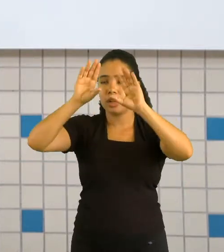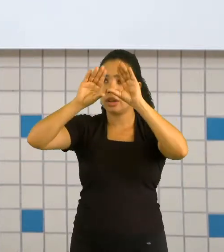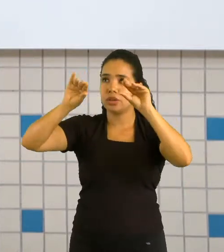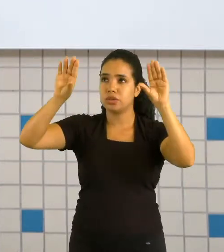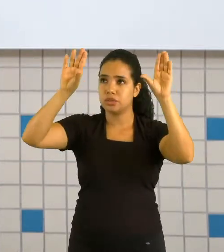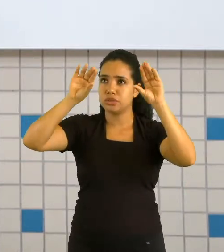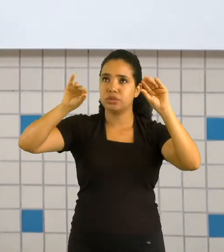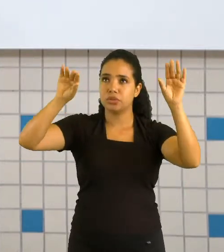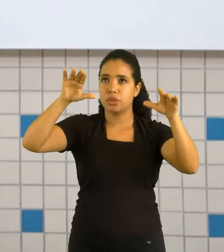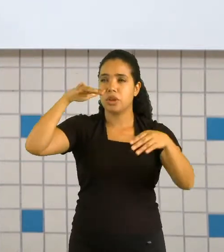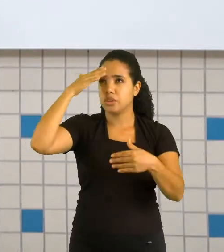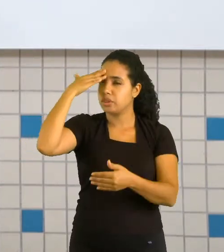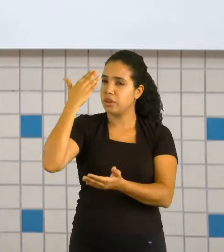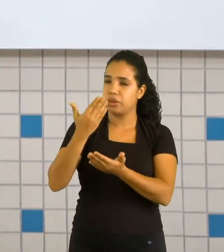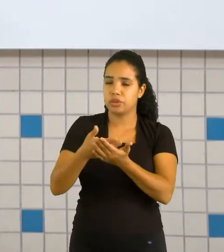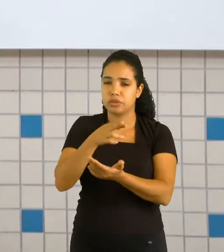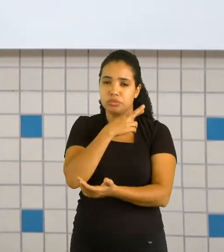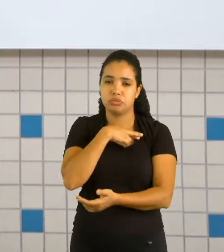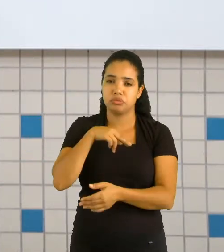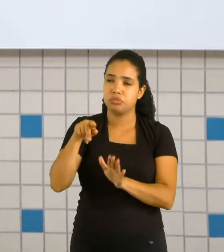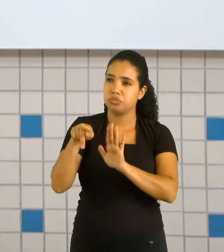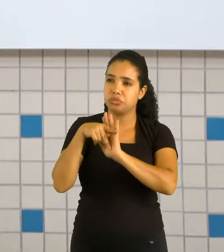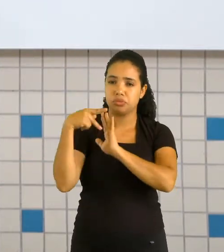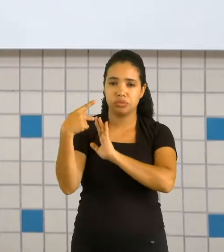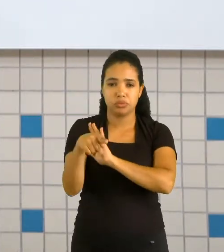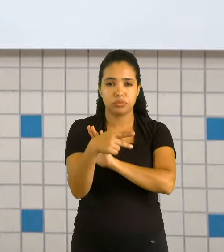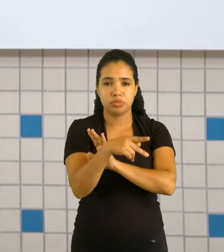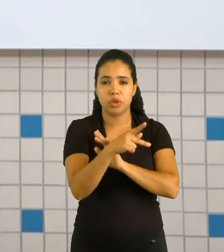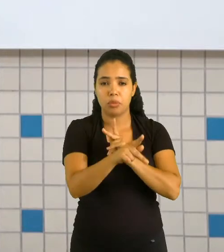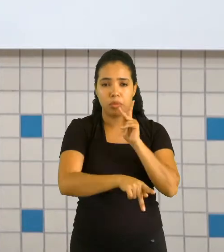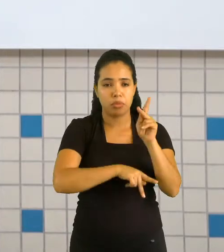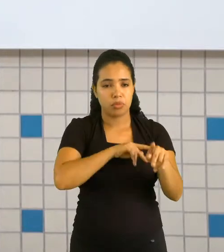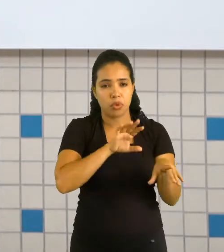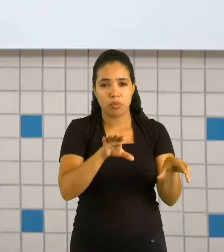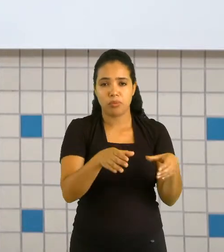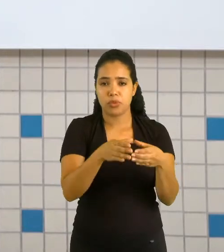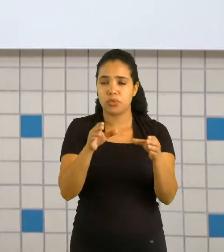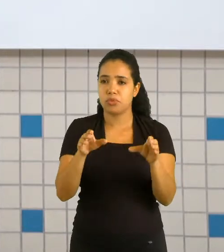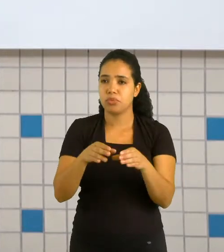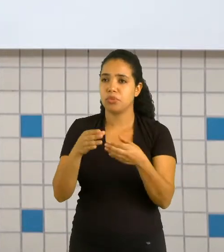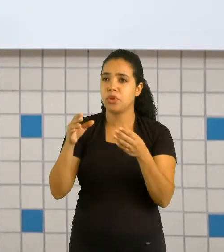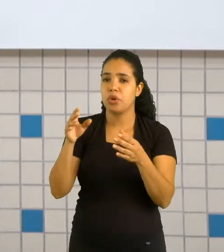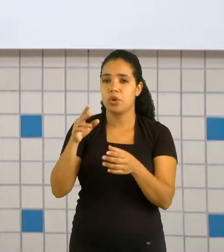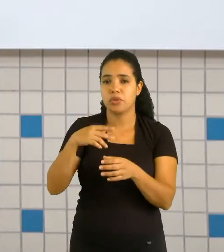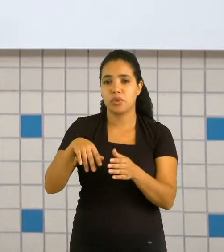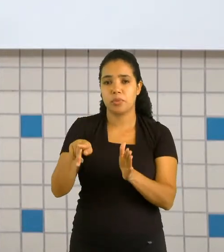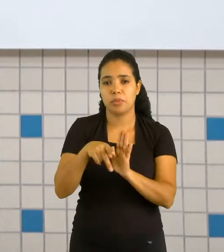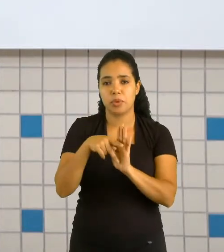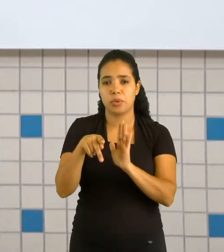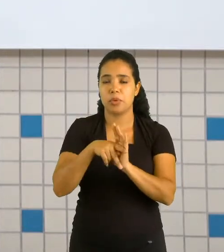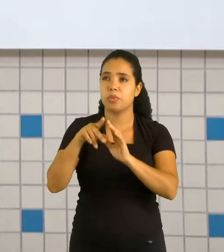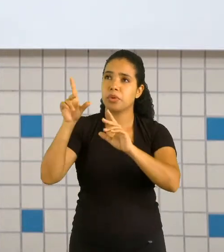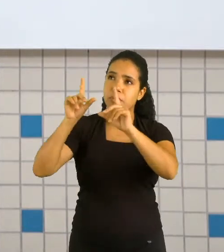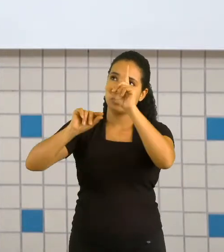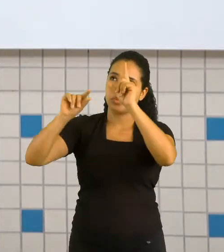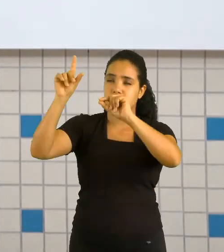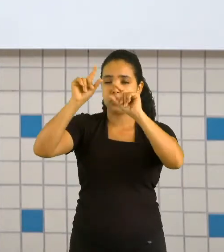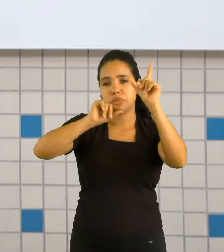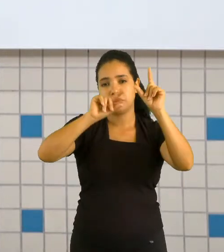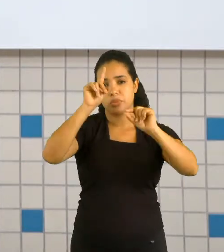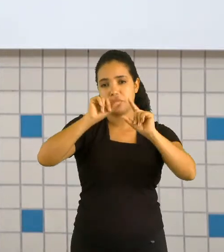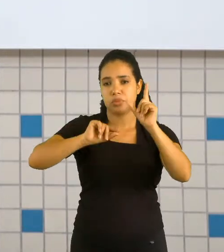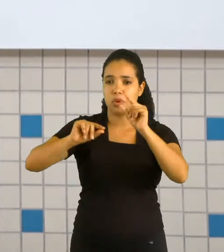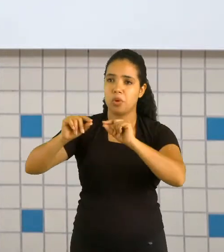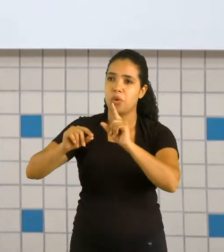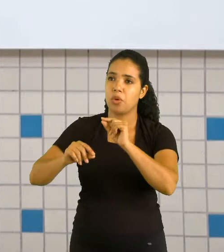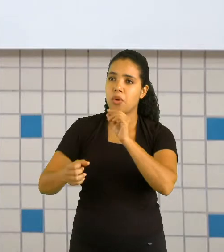nas crenças desses povos e vários povos do mundo fizeram suas próprias constelações. Inclusive,